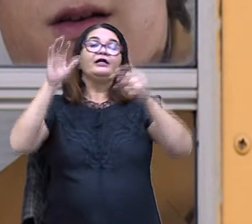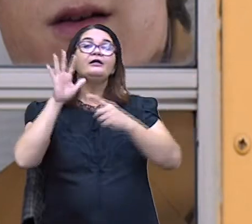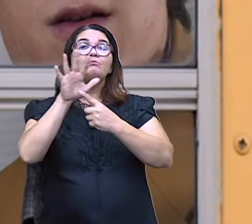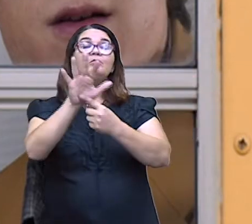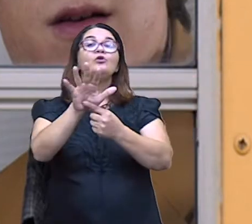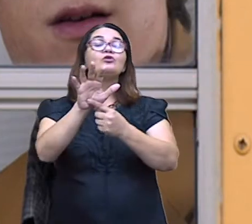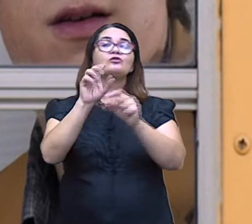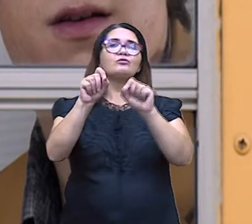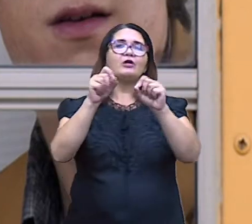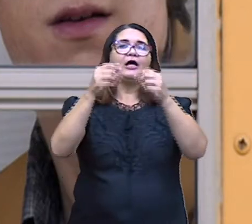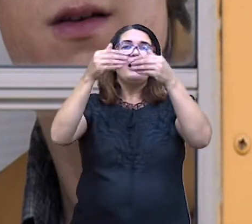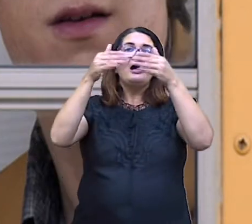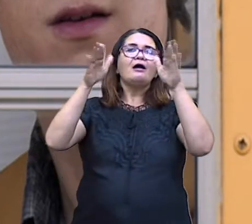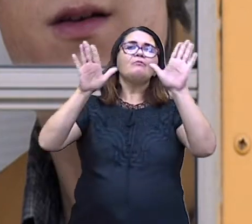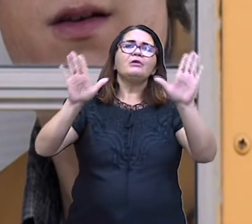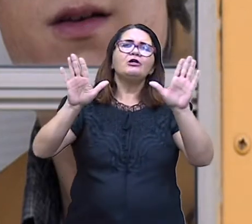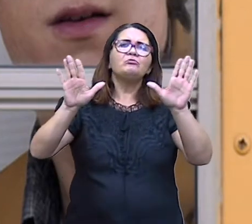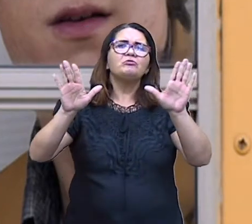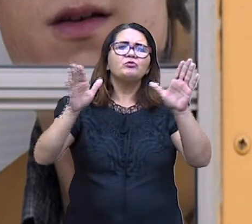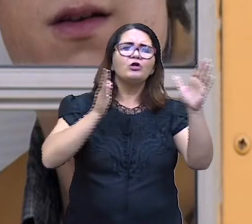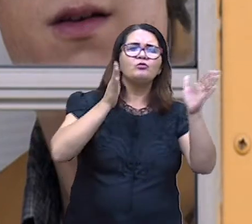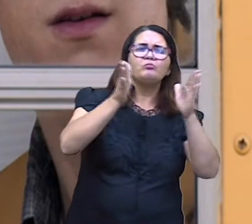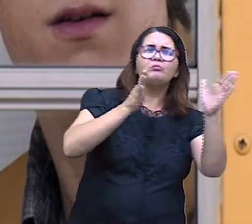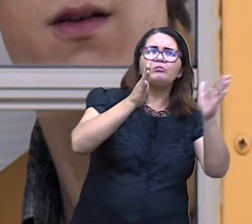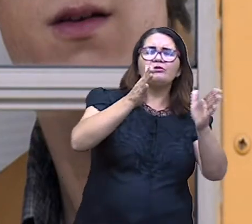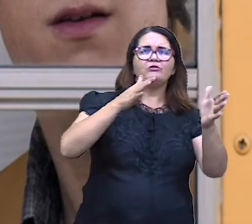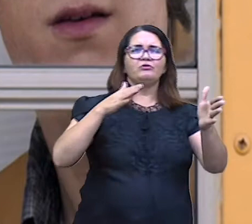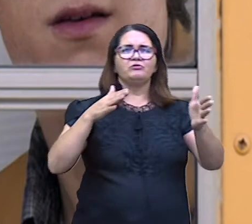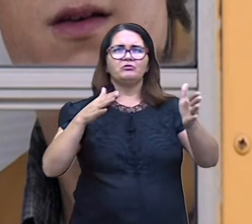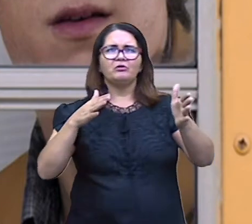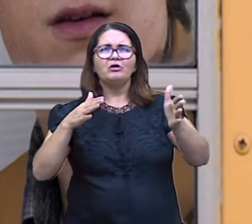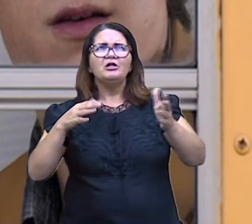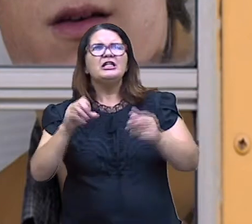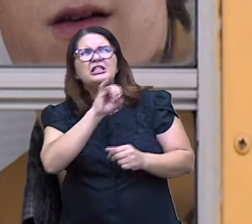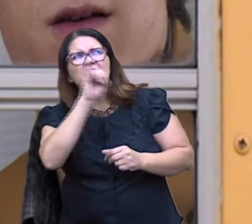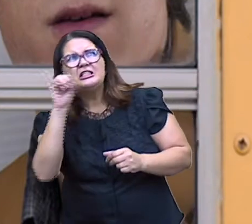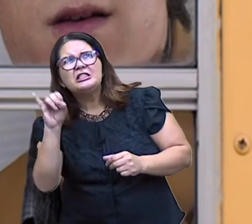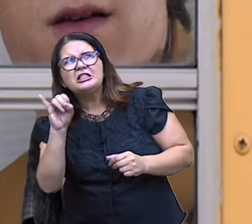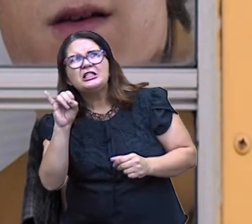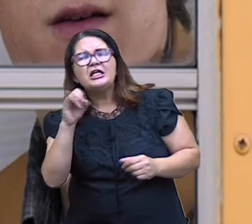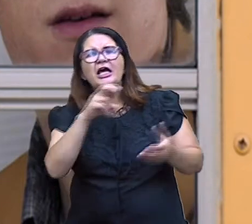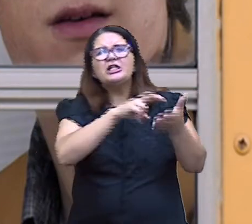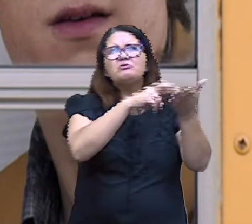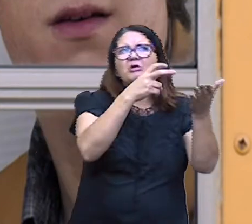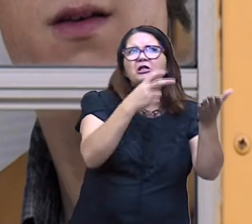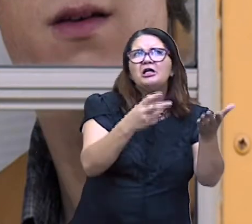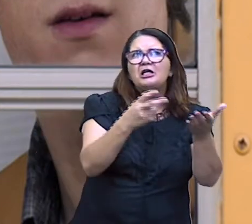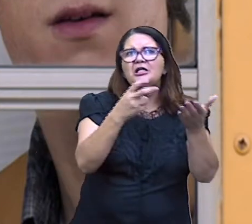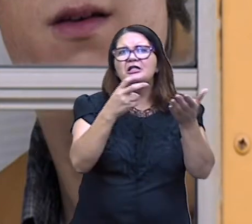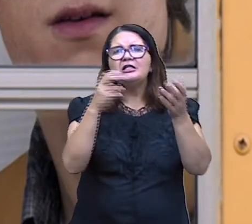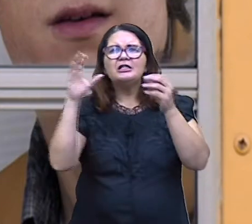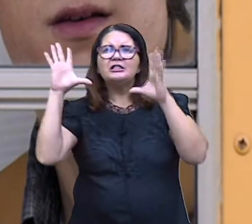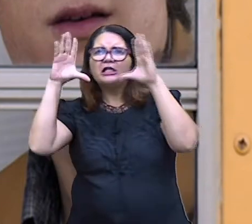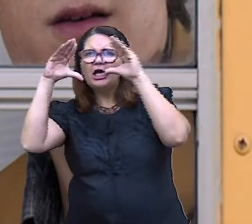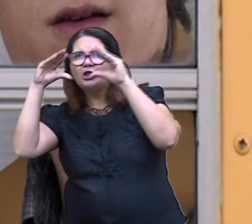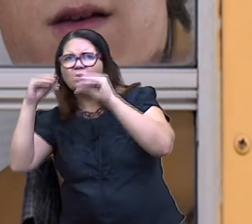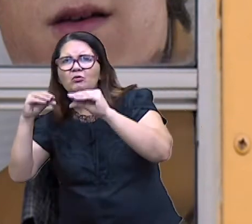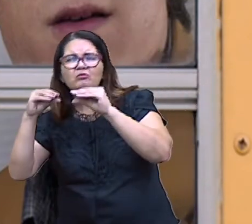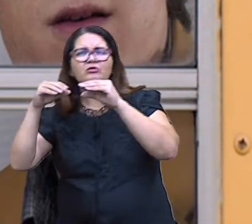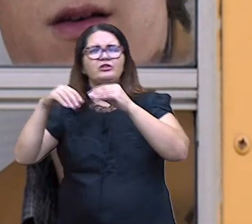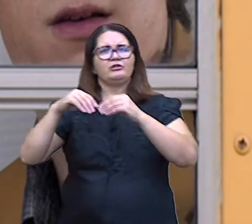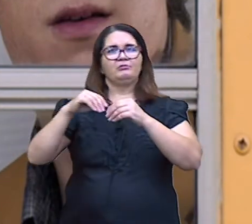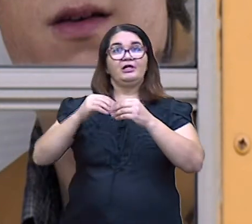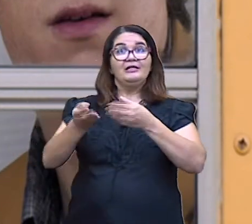A abertura de uma cena. Ele indica se é dia, se é noite, se será uma gravação interna ou externa, e